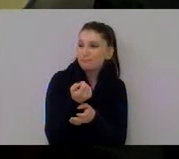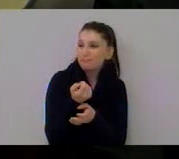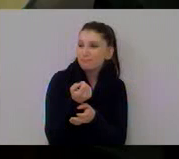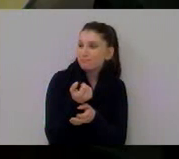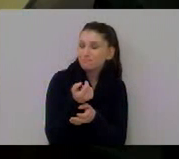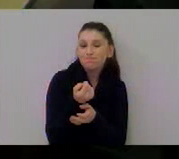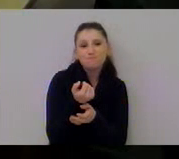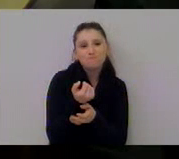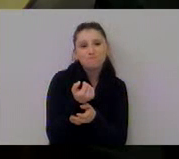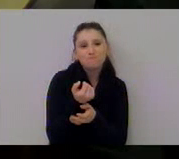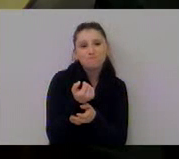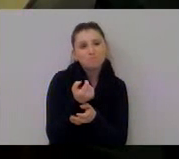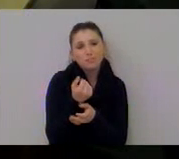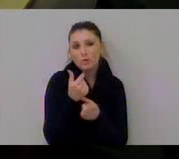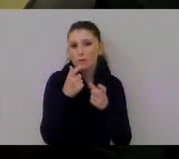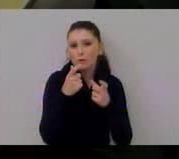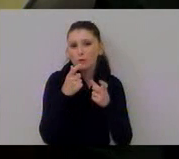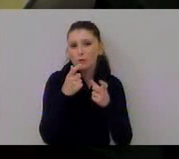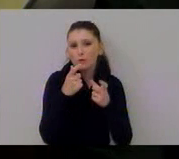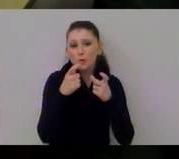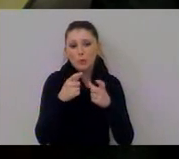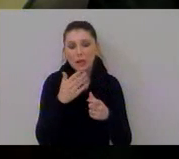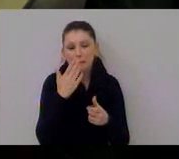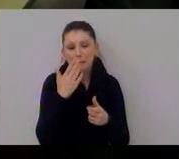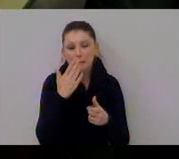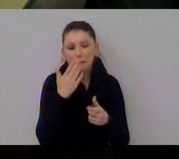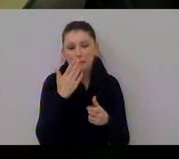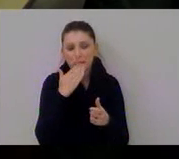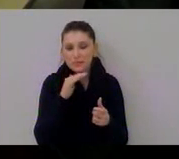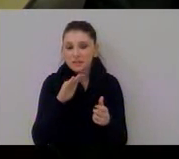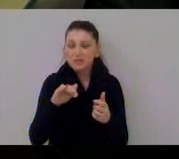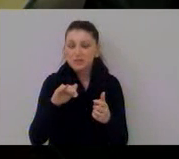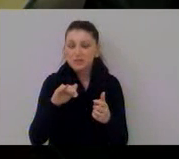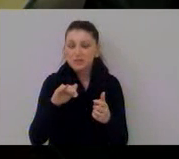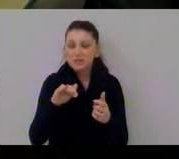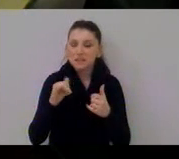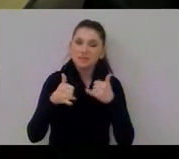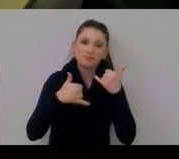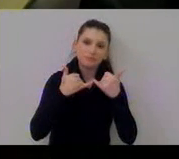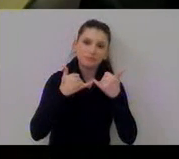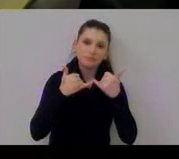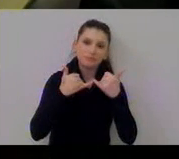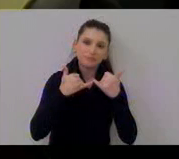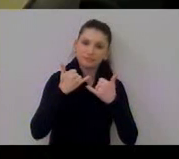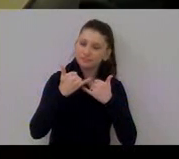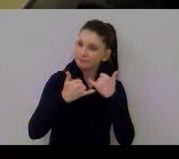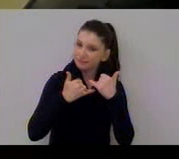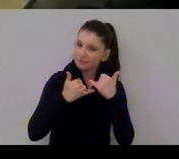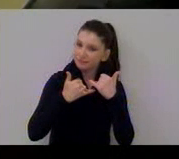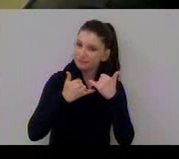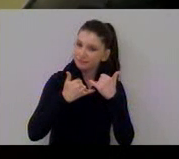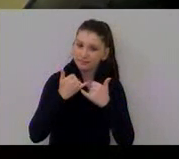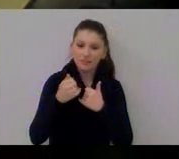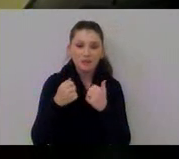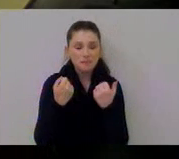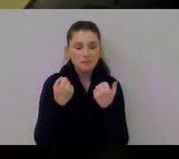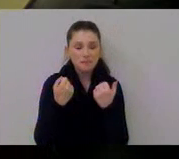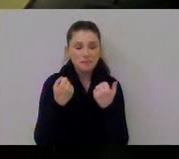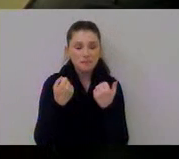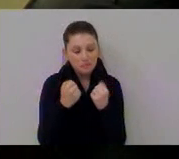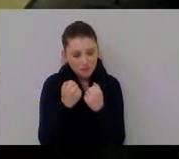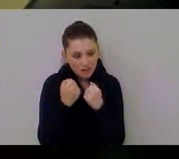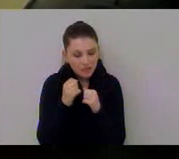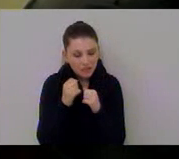cidade, que precisa com urgência de atenção e